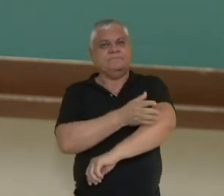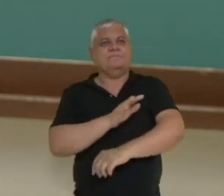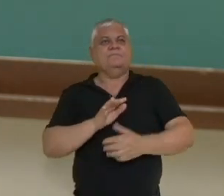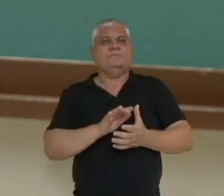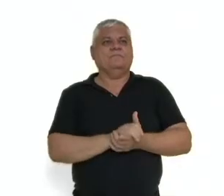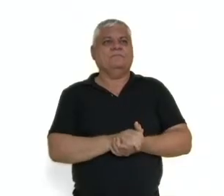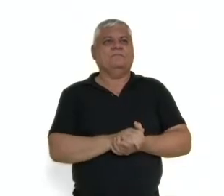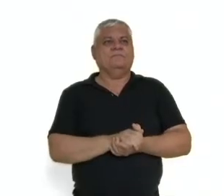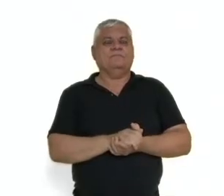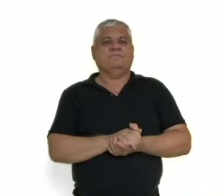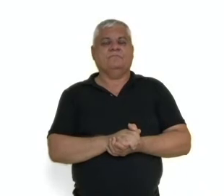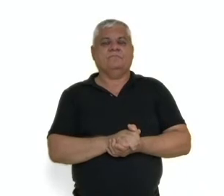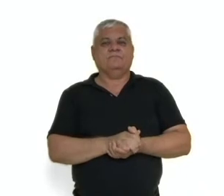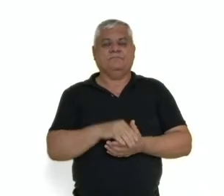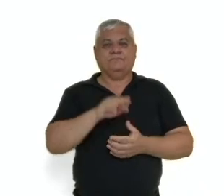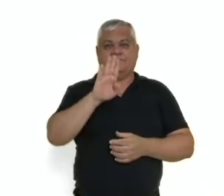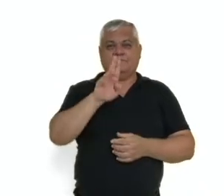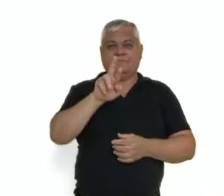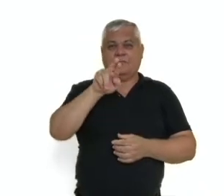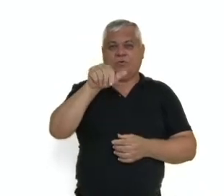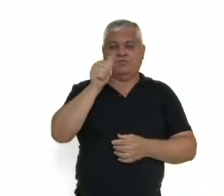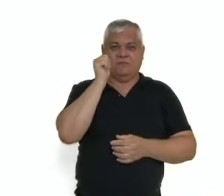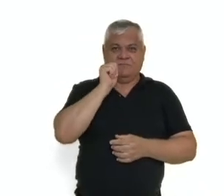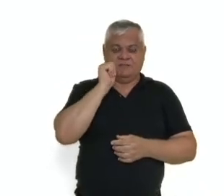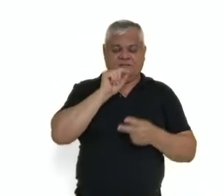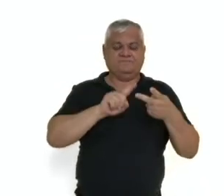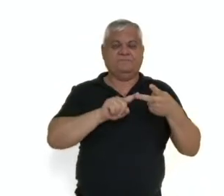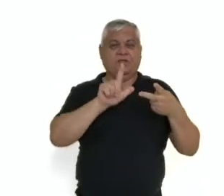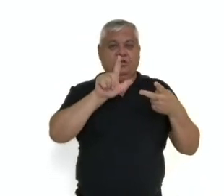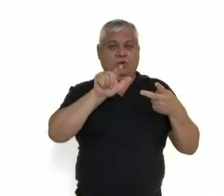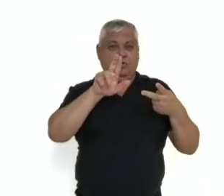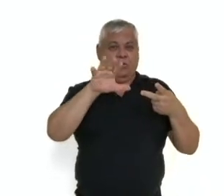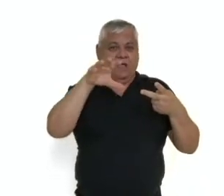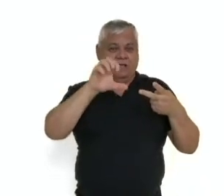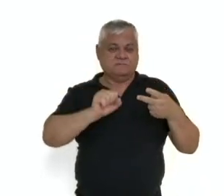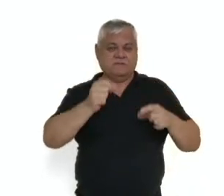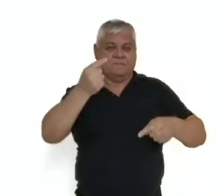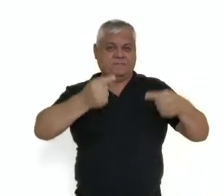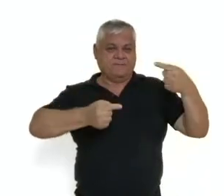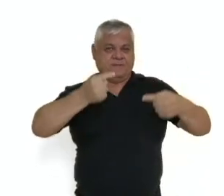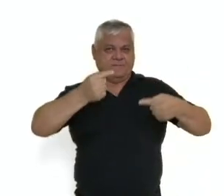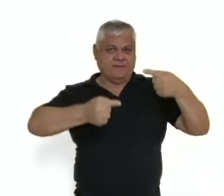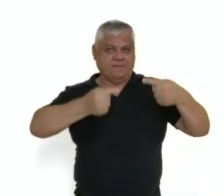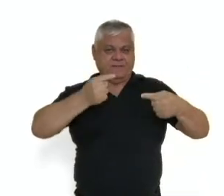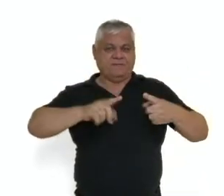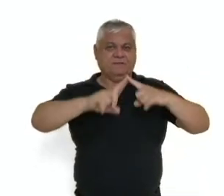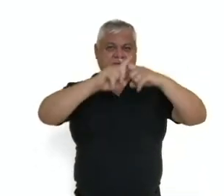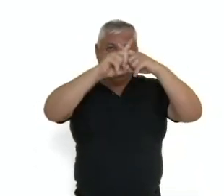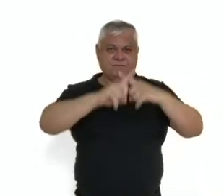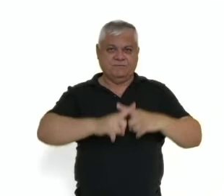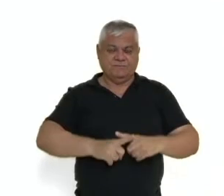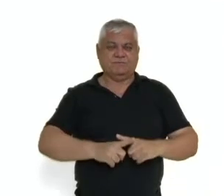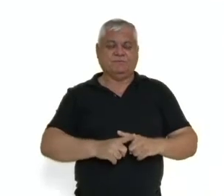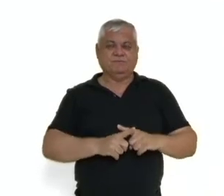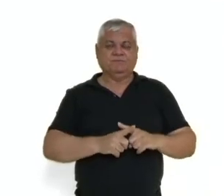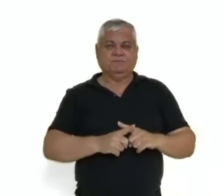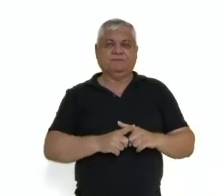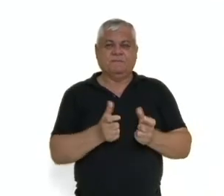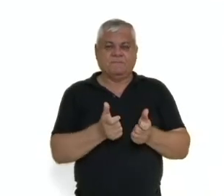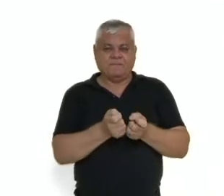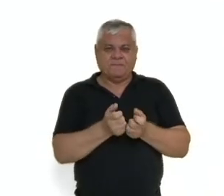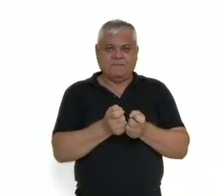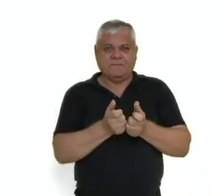Olha lá, observe. Bruna e Lucas competem em um torneio de videogame de duplas